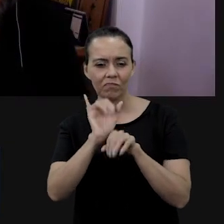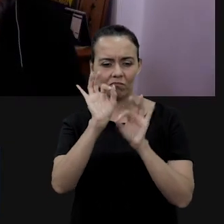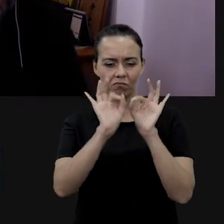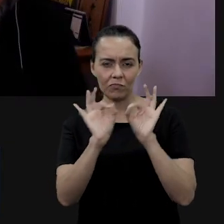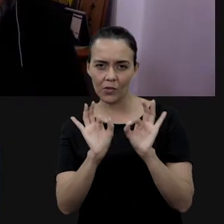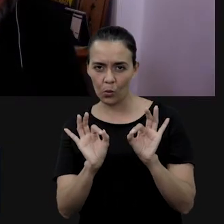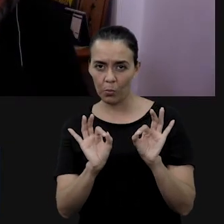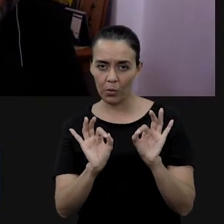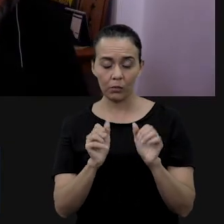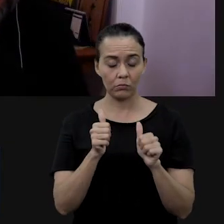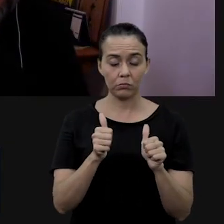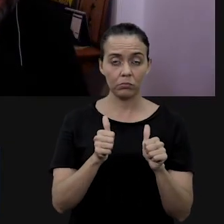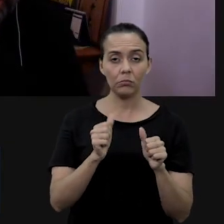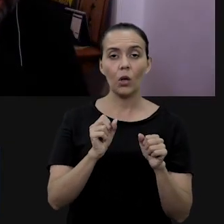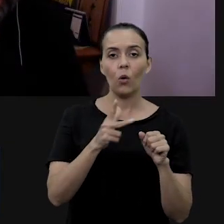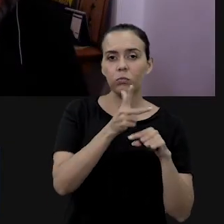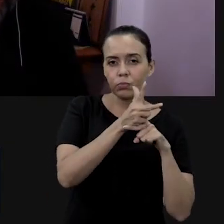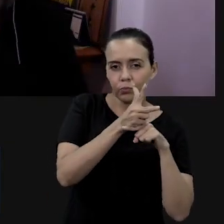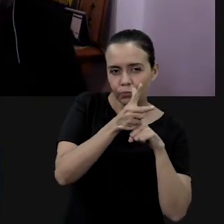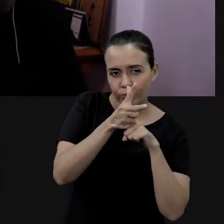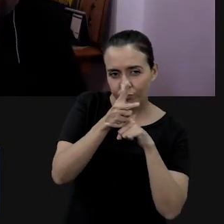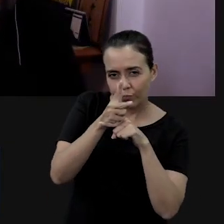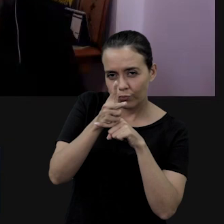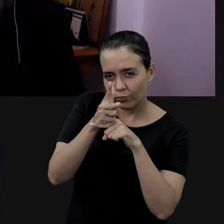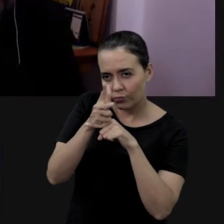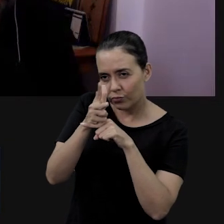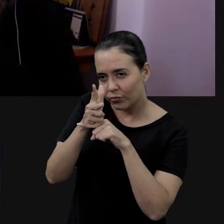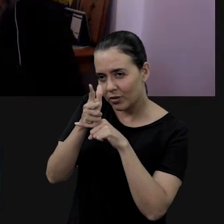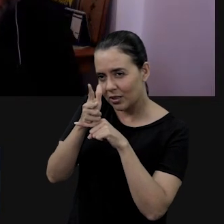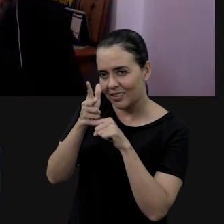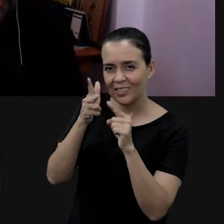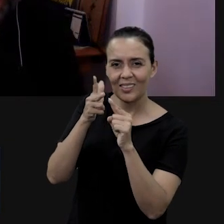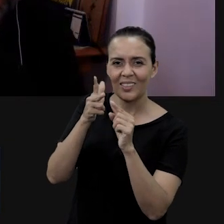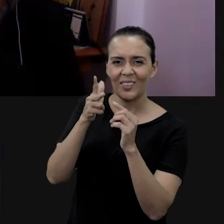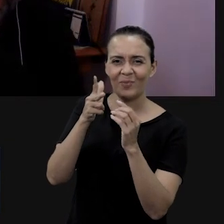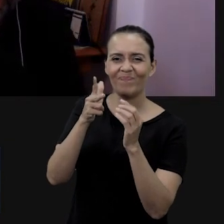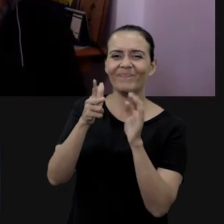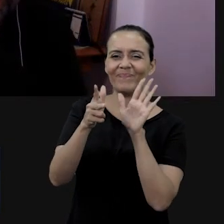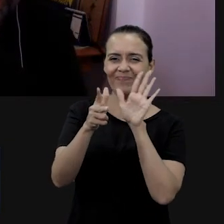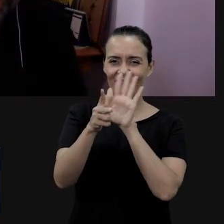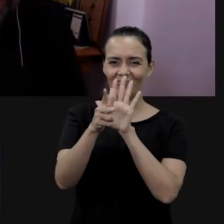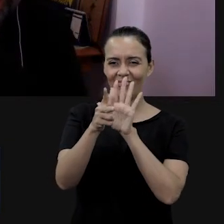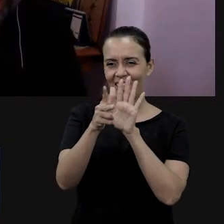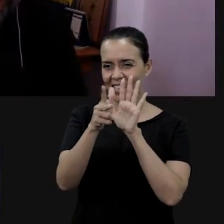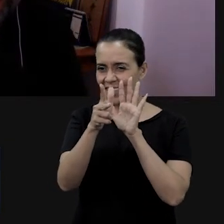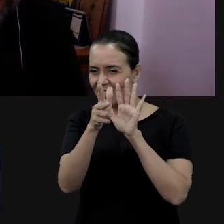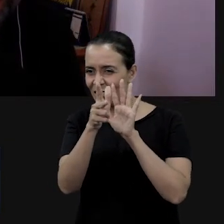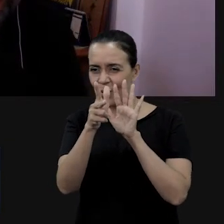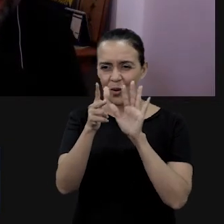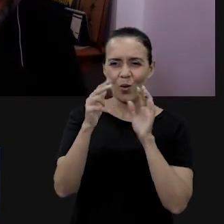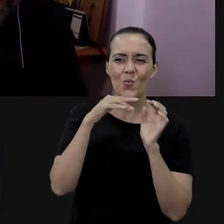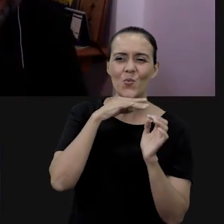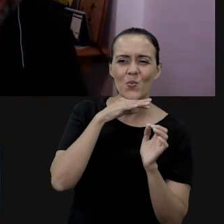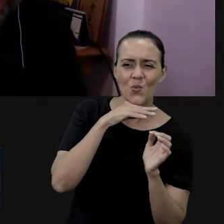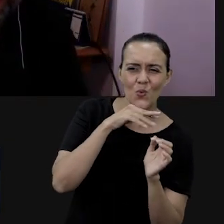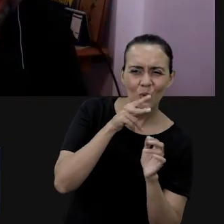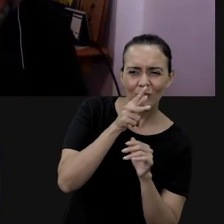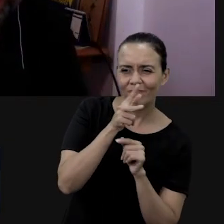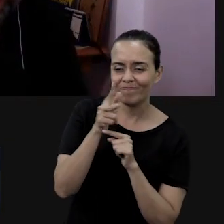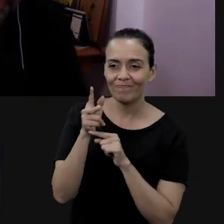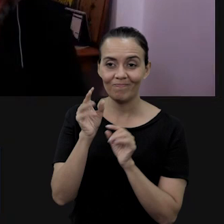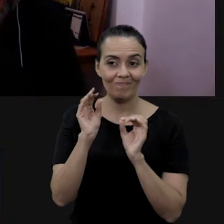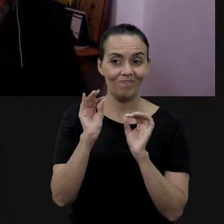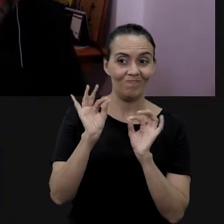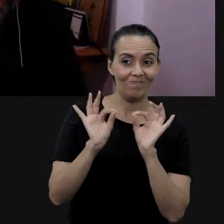alguma coisa, sobretudo no documentário, você fez ali e pegou documentário. uma coisa no ato ali, né, e tem uma imagem